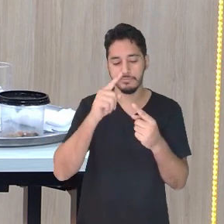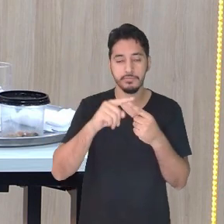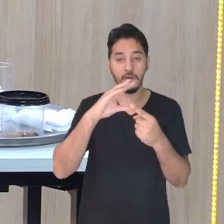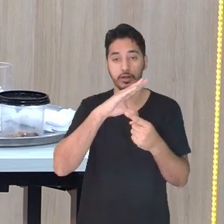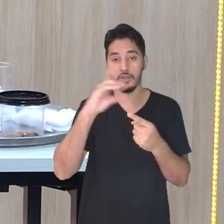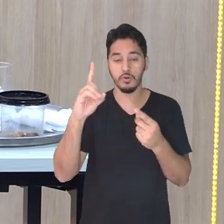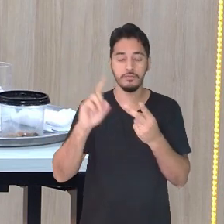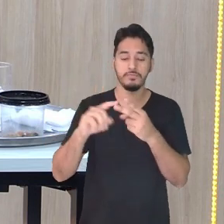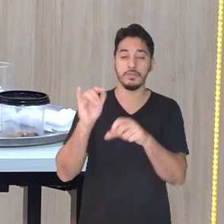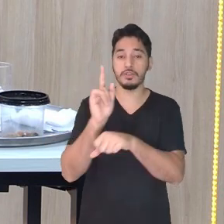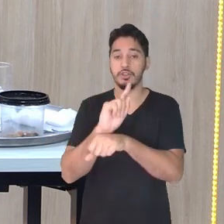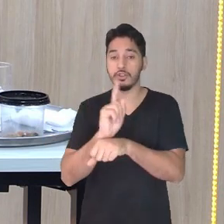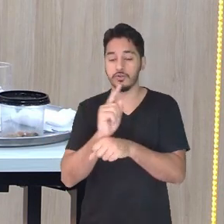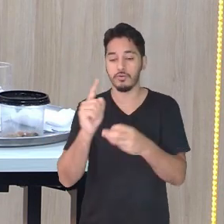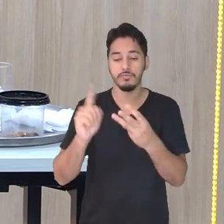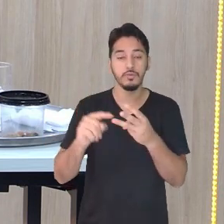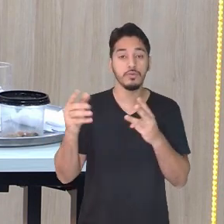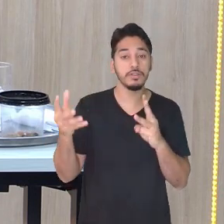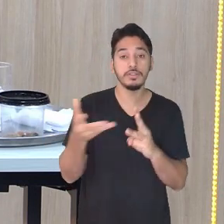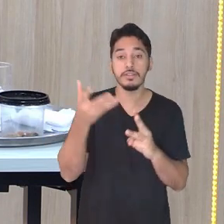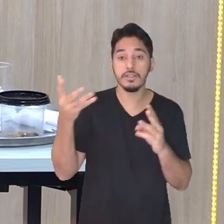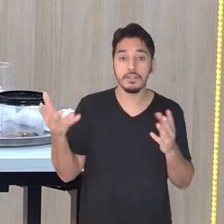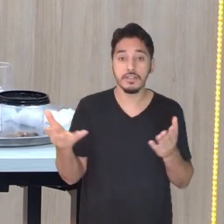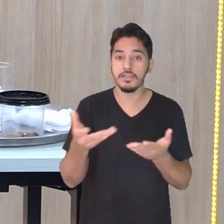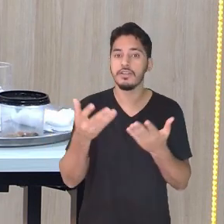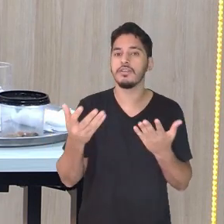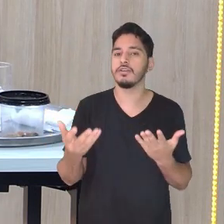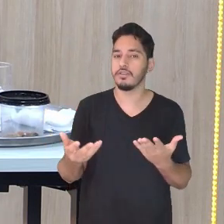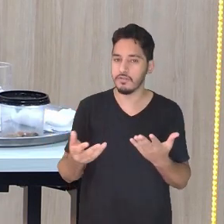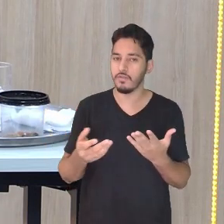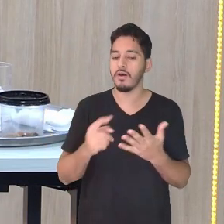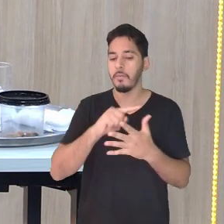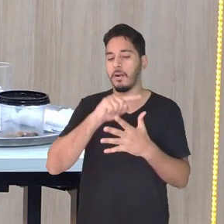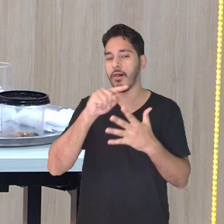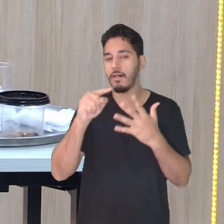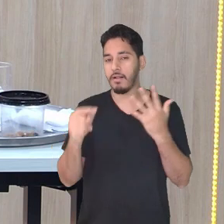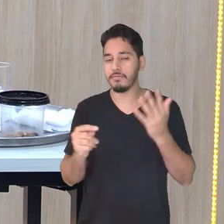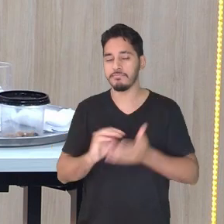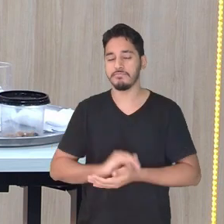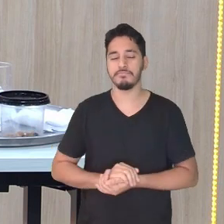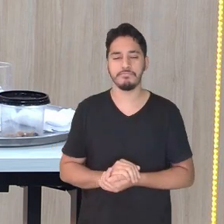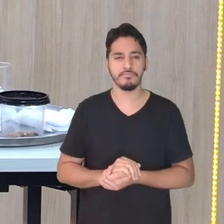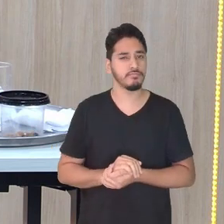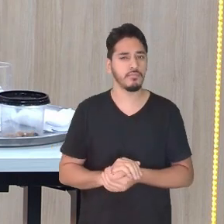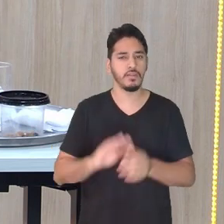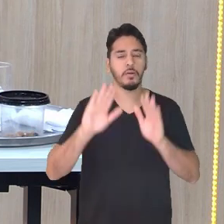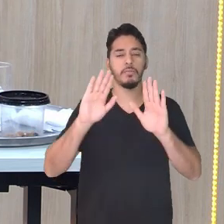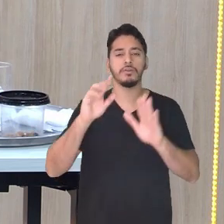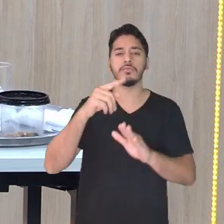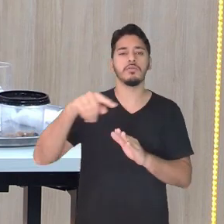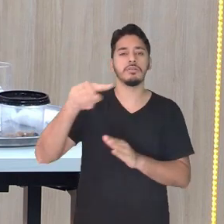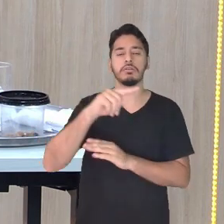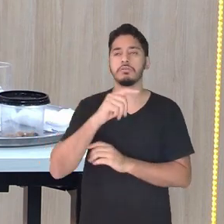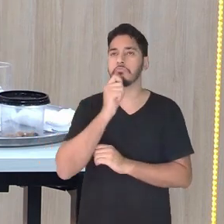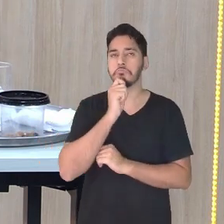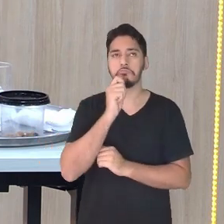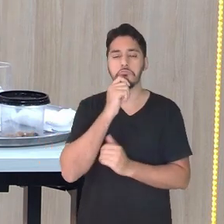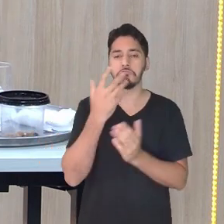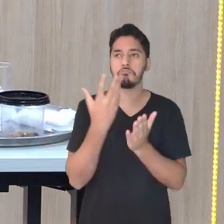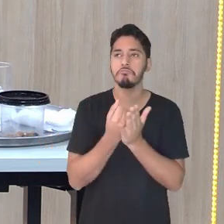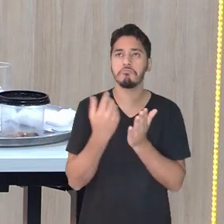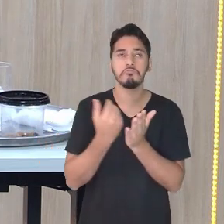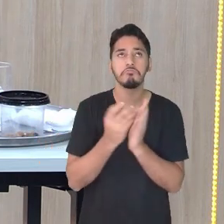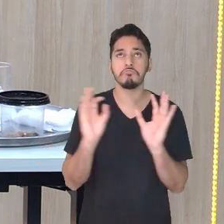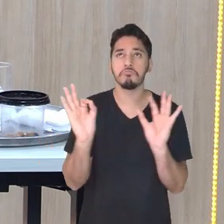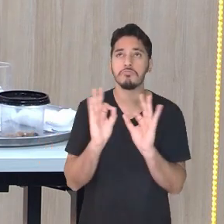gestores o incentivo que eles vêm dando para que vocês participem conosco. Mas, para quem ainda não baixou, vai